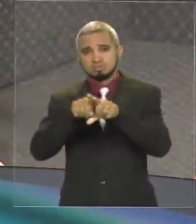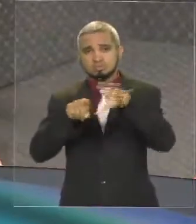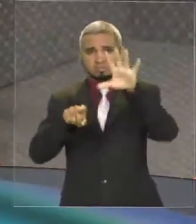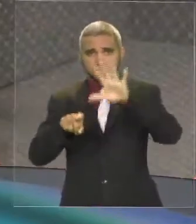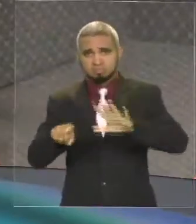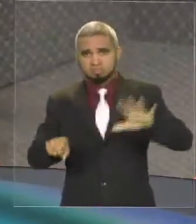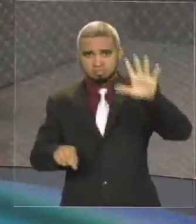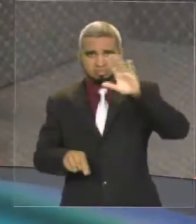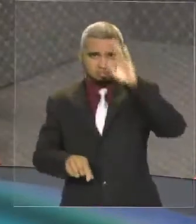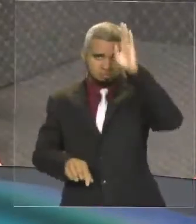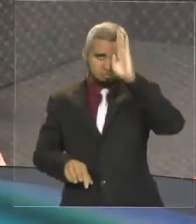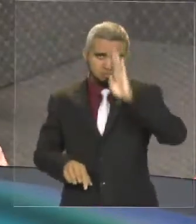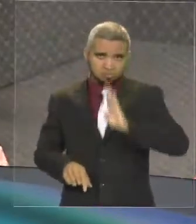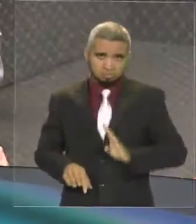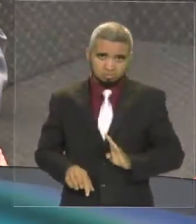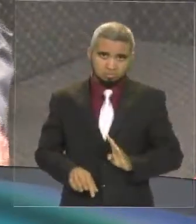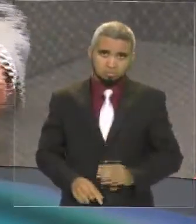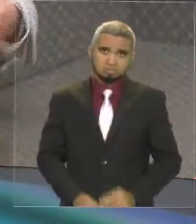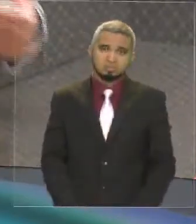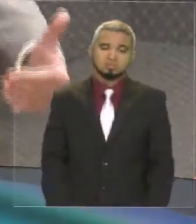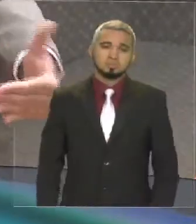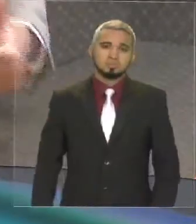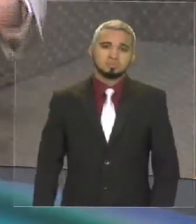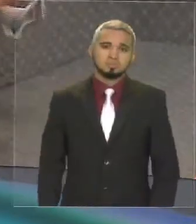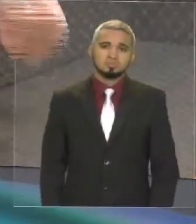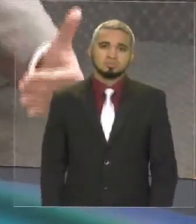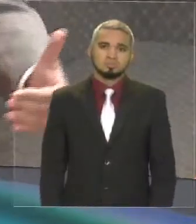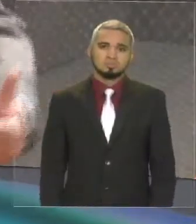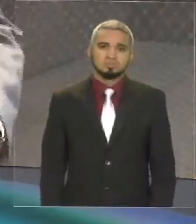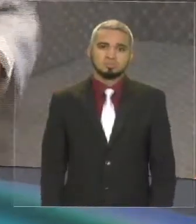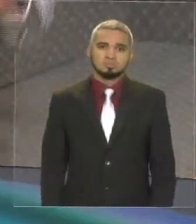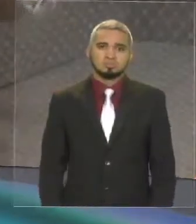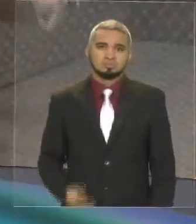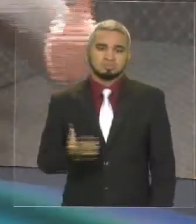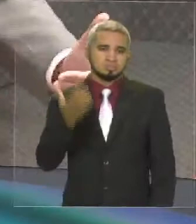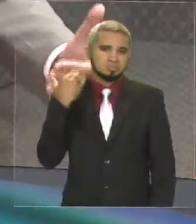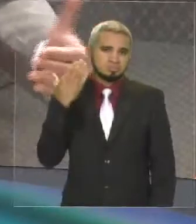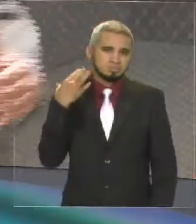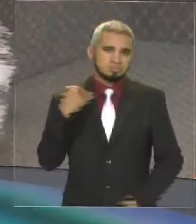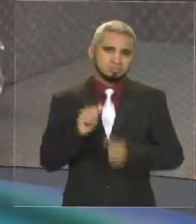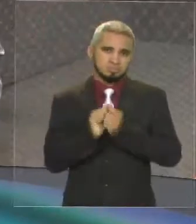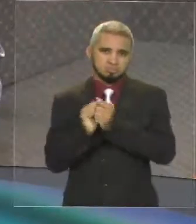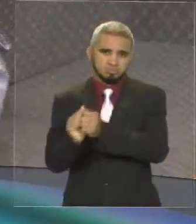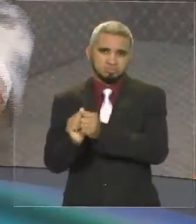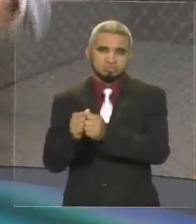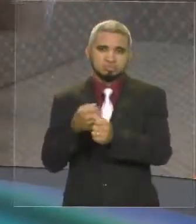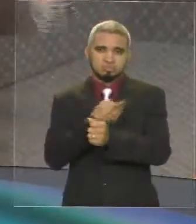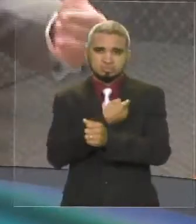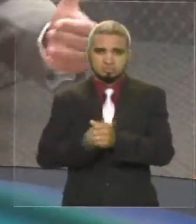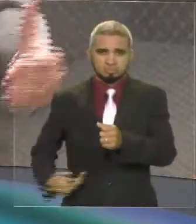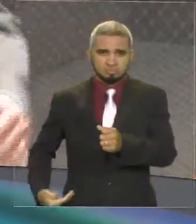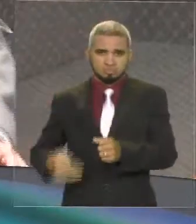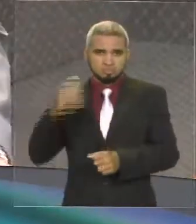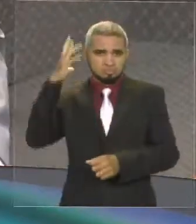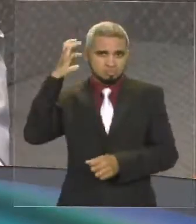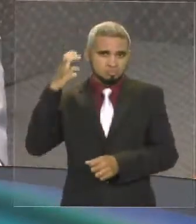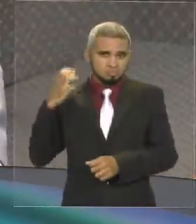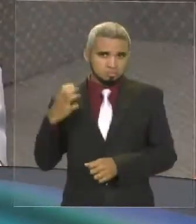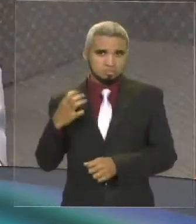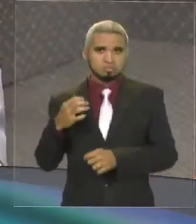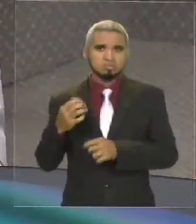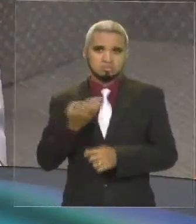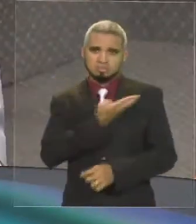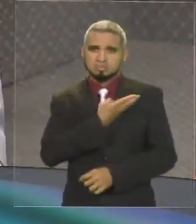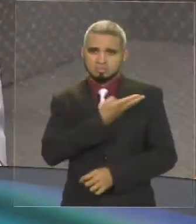quero dizer que fui base política da governadora Rosiana Sarney, sou amigo pessoal da governadora